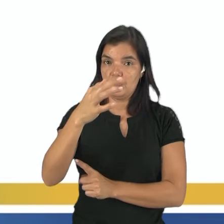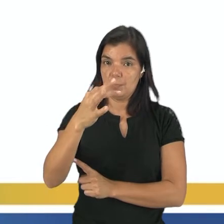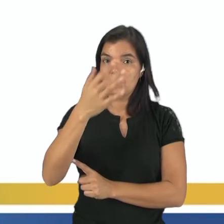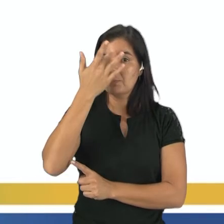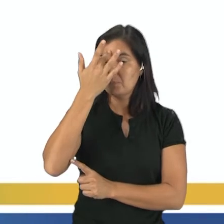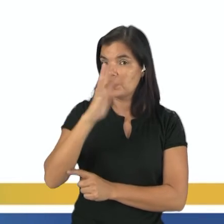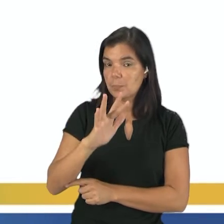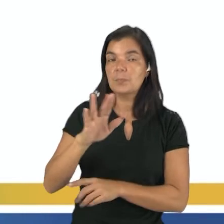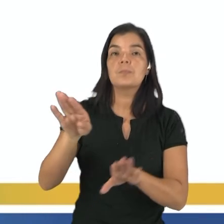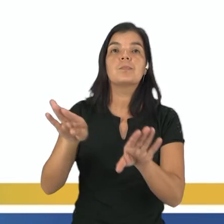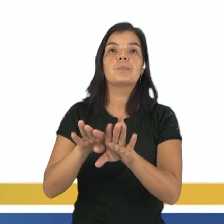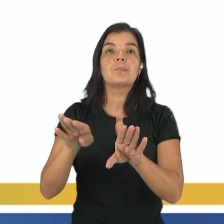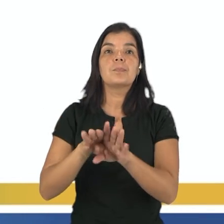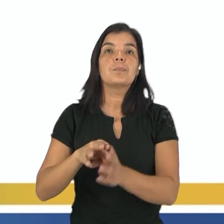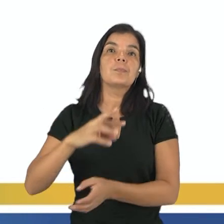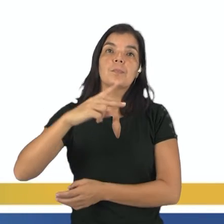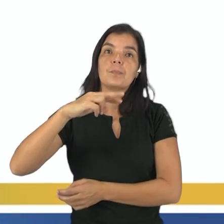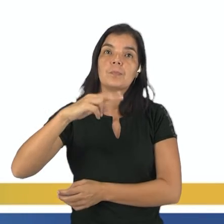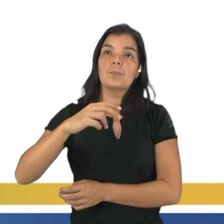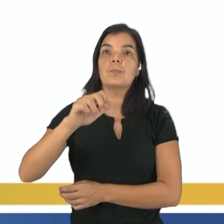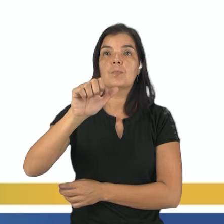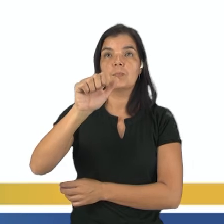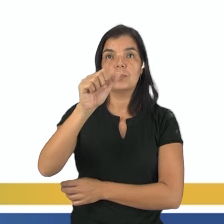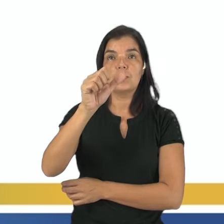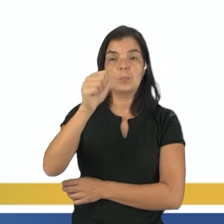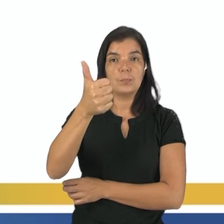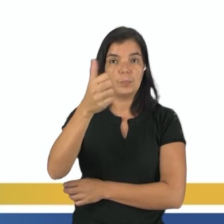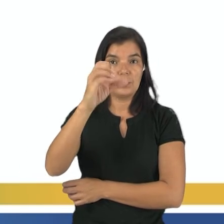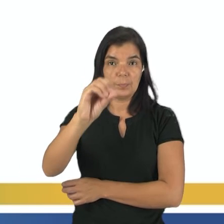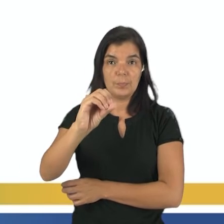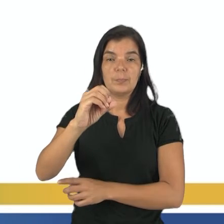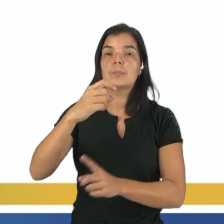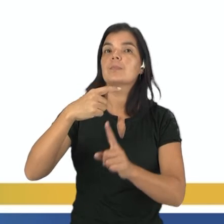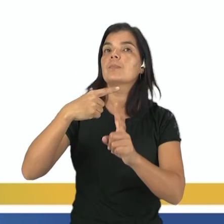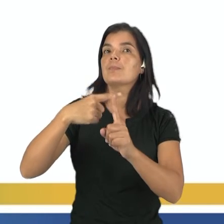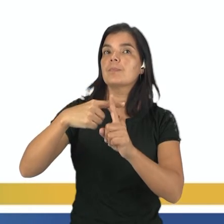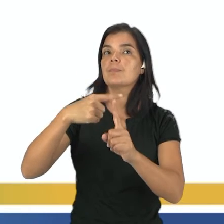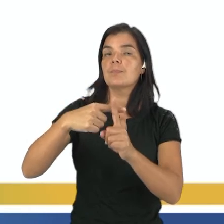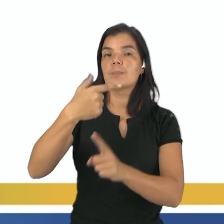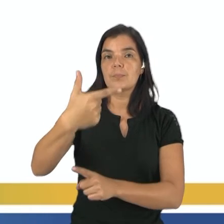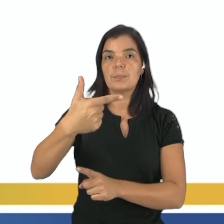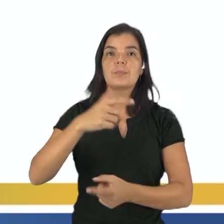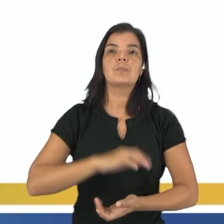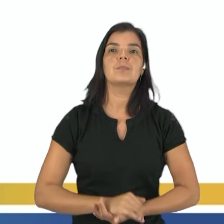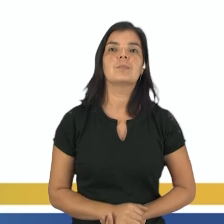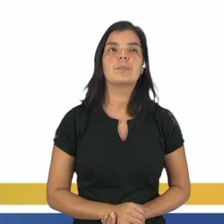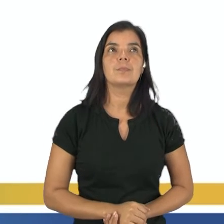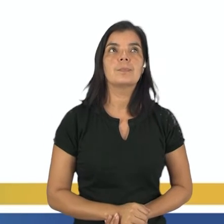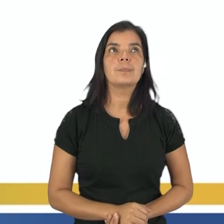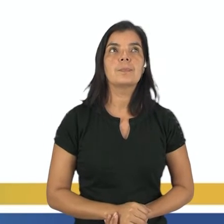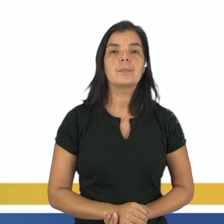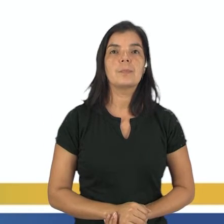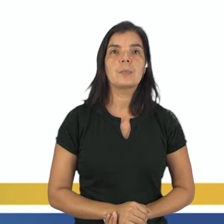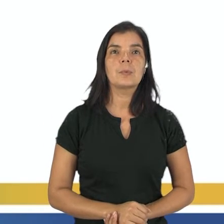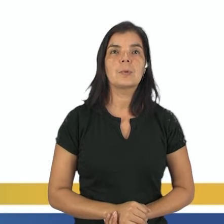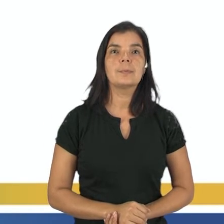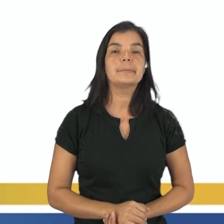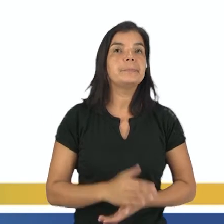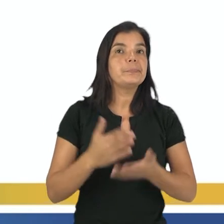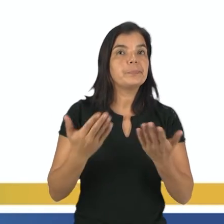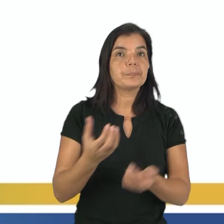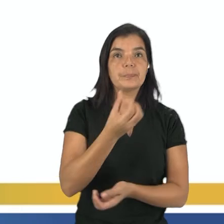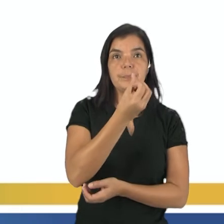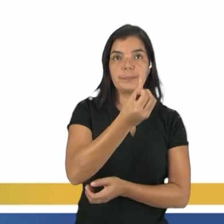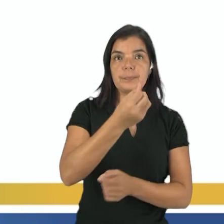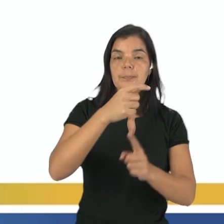de faces que eu quero descobrir quanto é igual ao número de arestas, que são 10, mais 2. Então, ó,